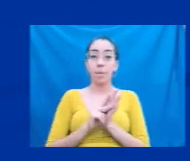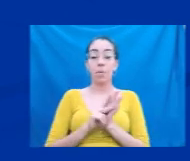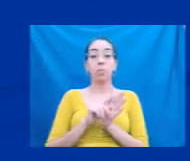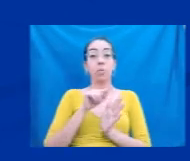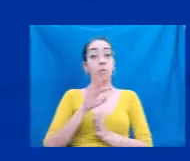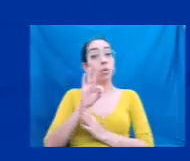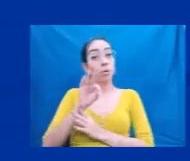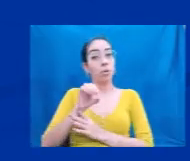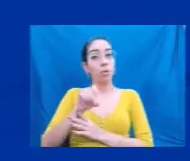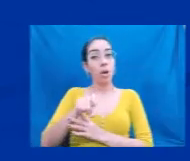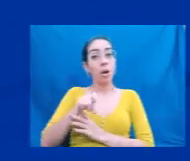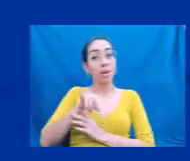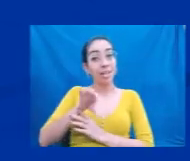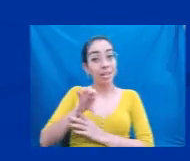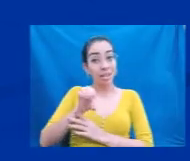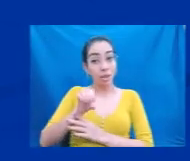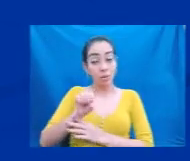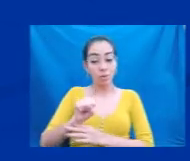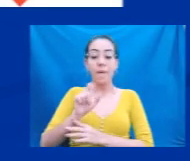pictograma, como a gente já viu na aula anterior.